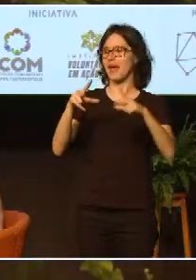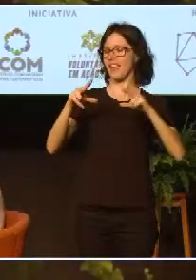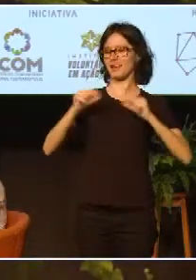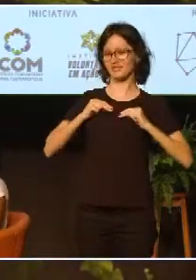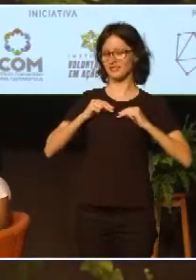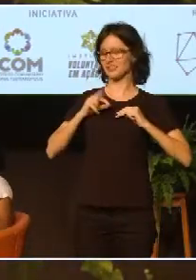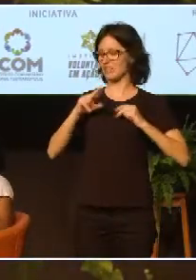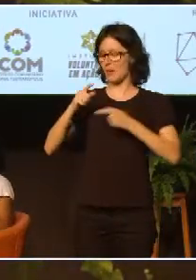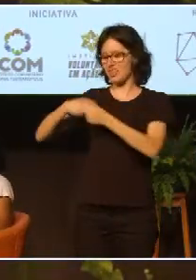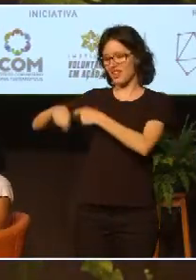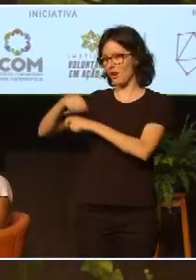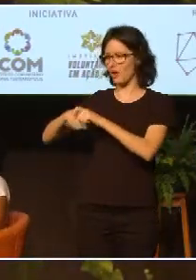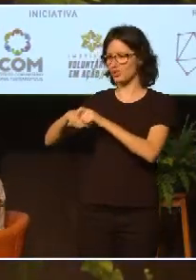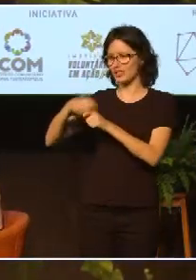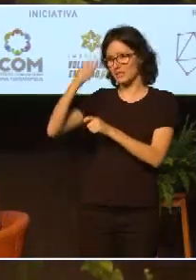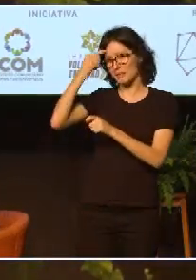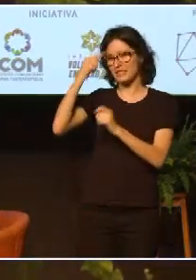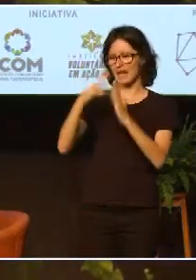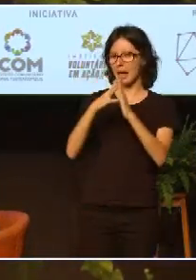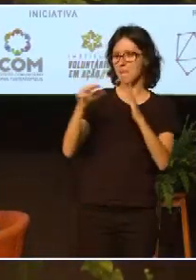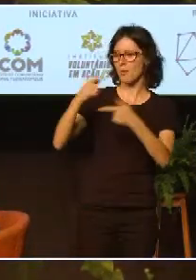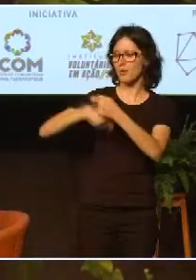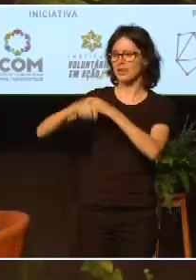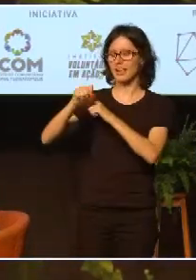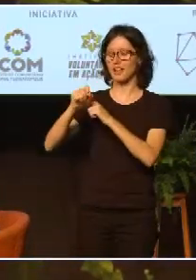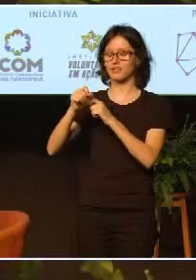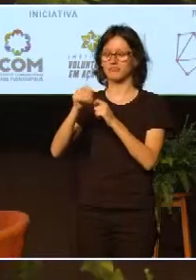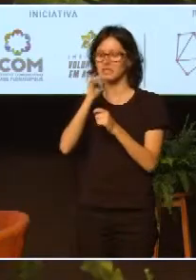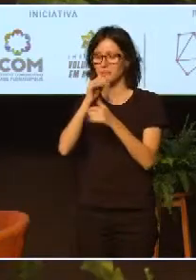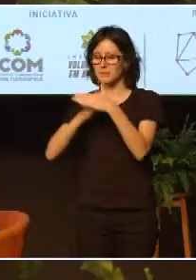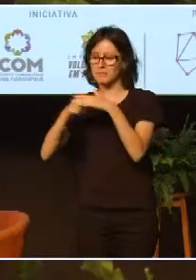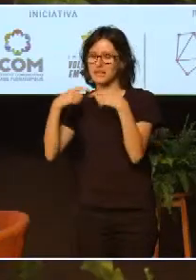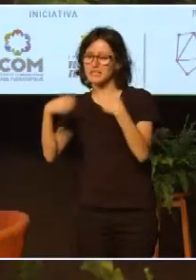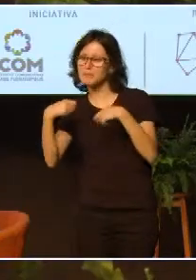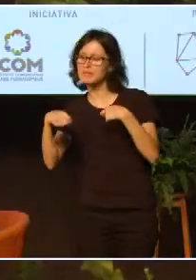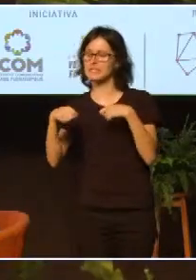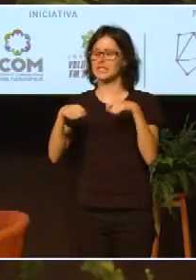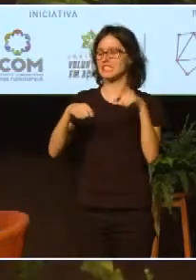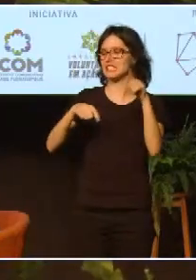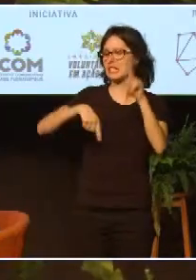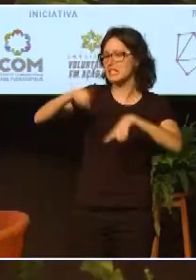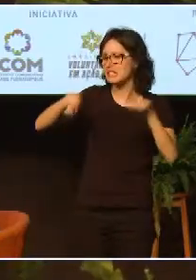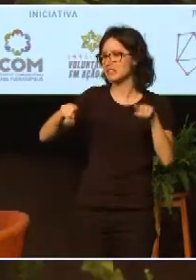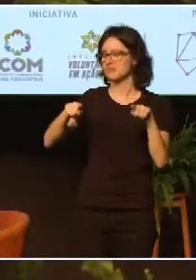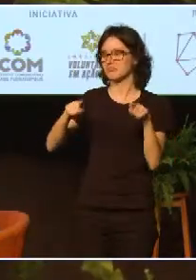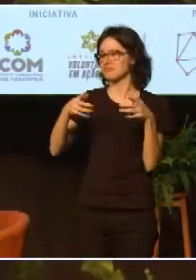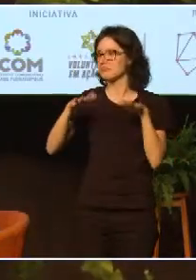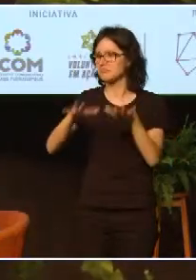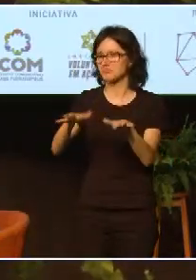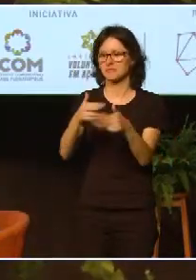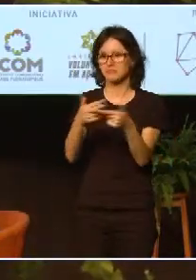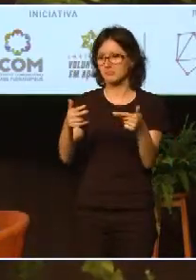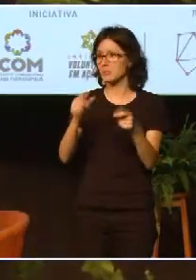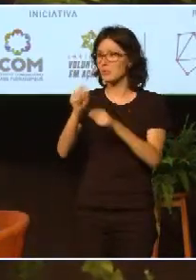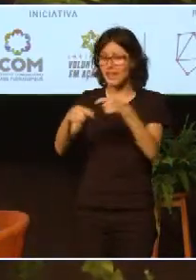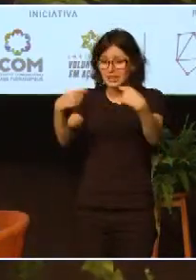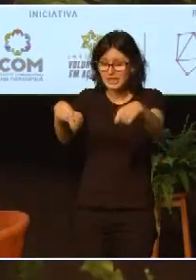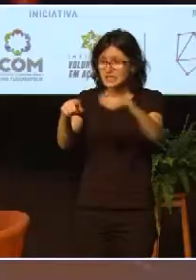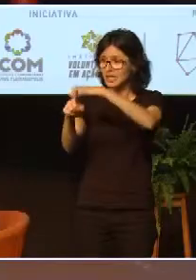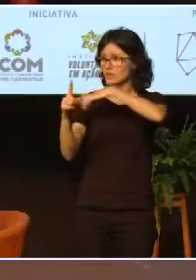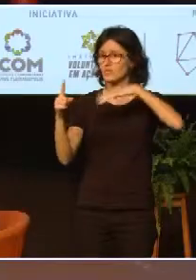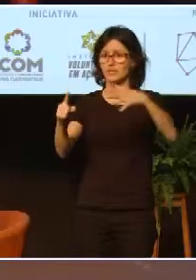A gente não tem que pensar como modelo de negócio, a empresa precisa, a empresa deixa de precisar. Isso é uma necessidade da nossa